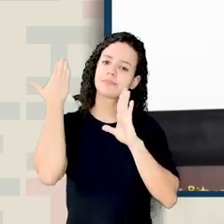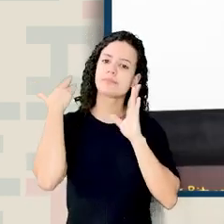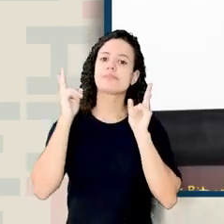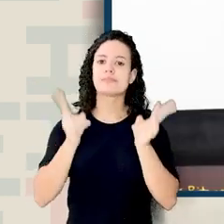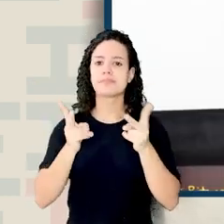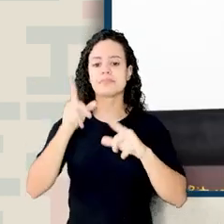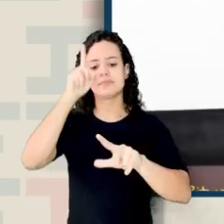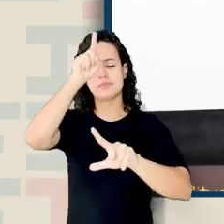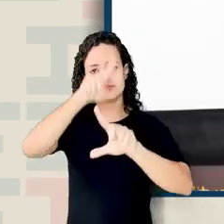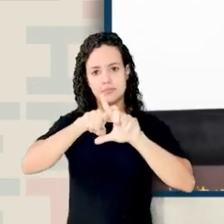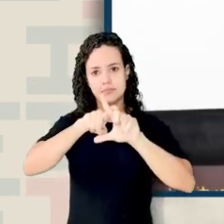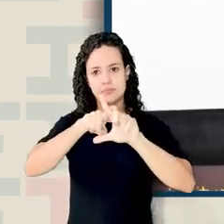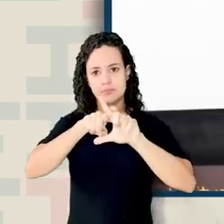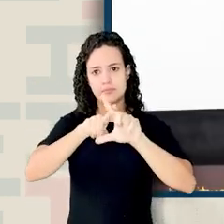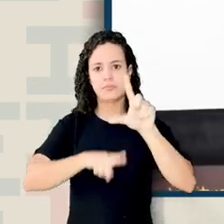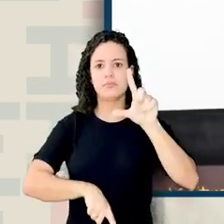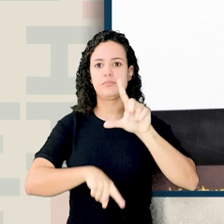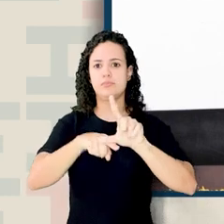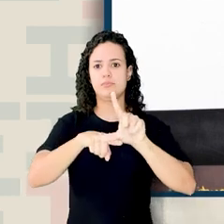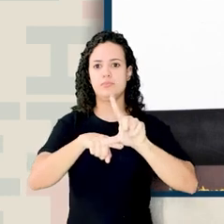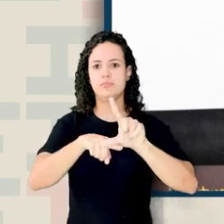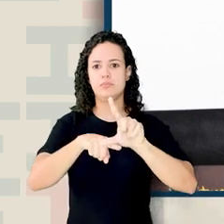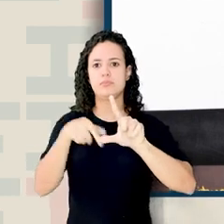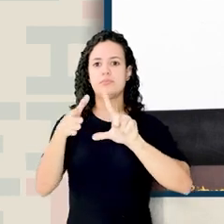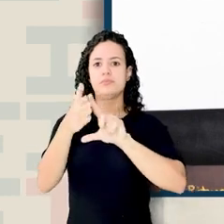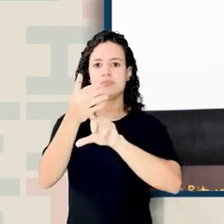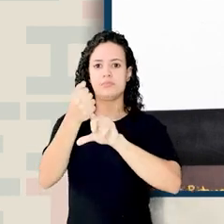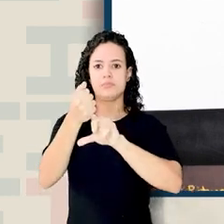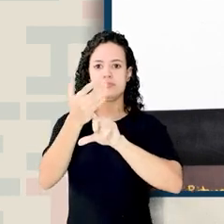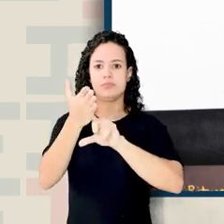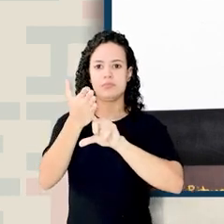toque fechado, toque aberto.